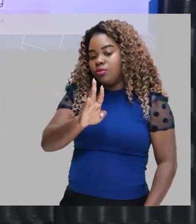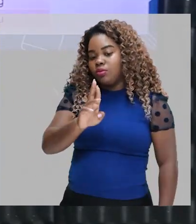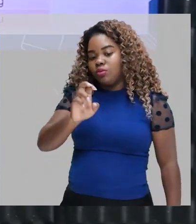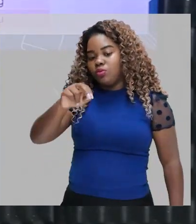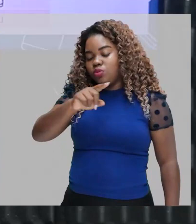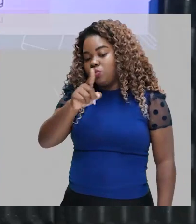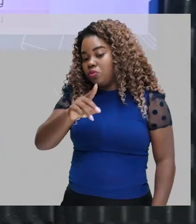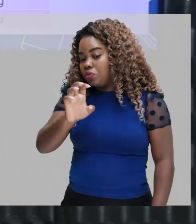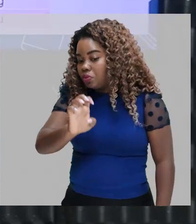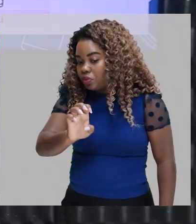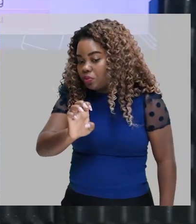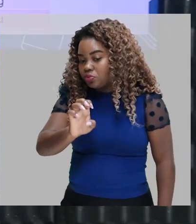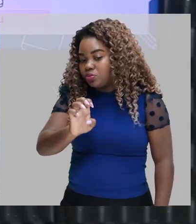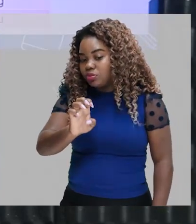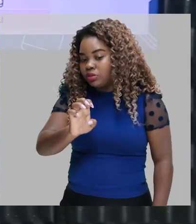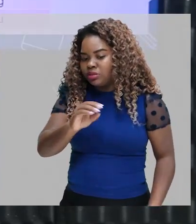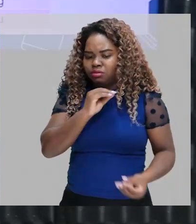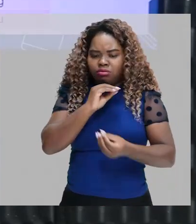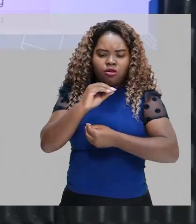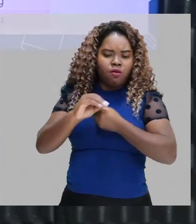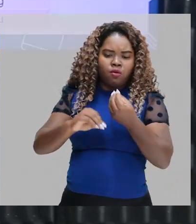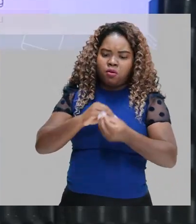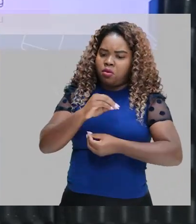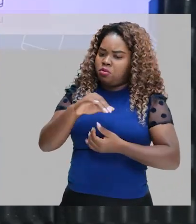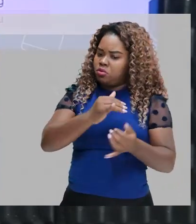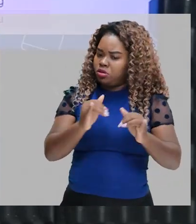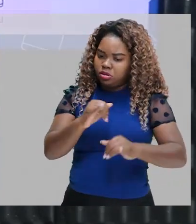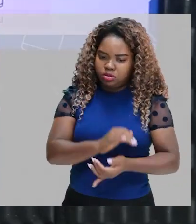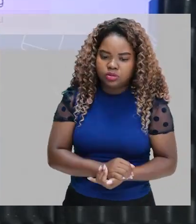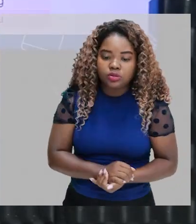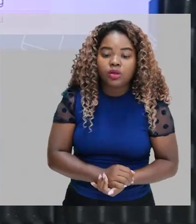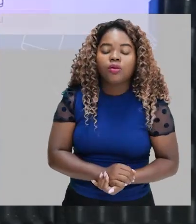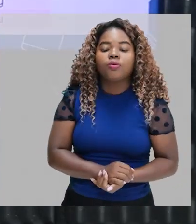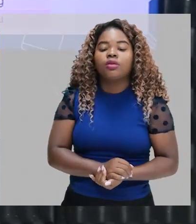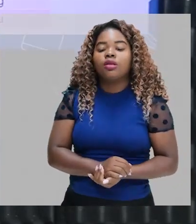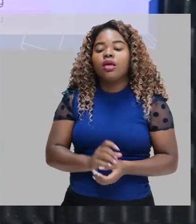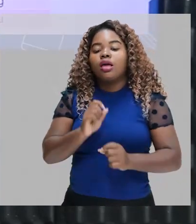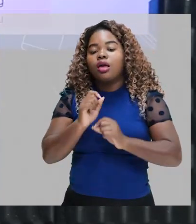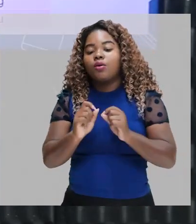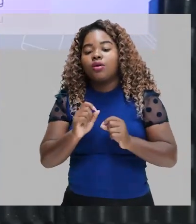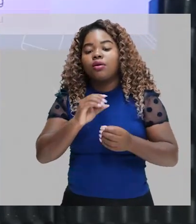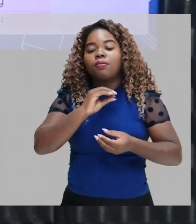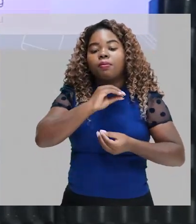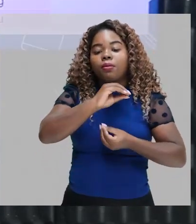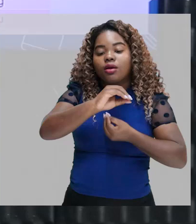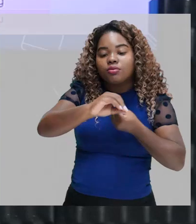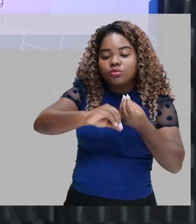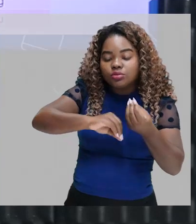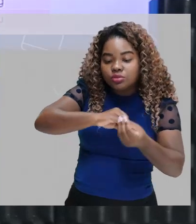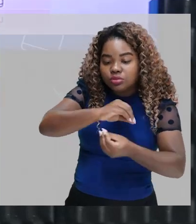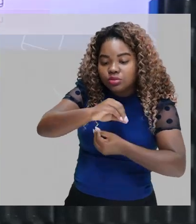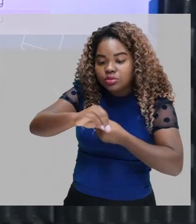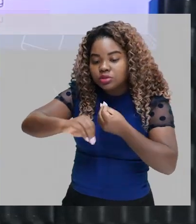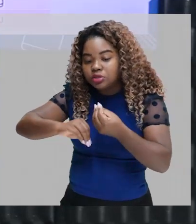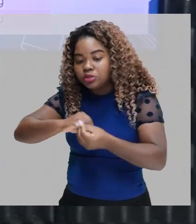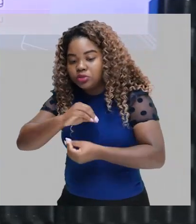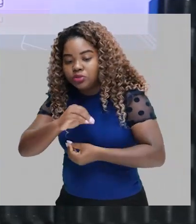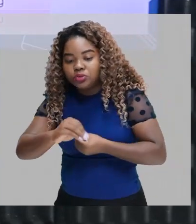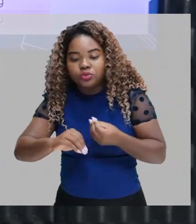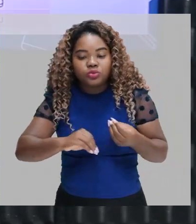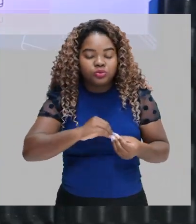certo? O bronze não é uma substância química. Na verdade, o bronze é uma mistura de componentes, de